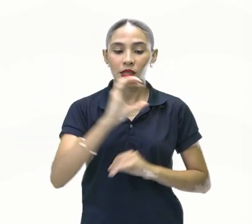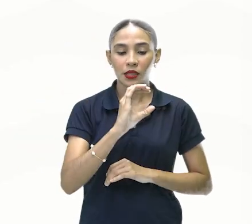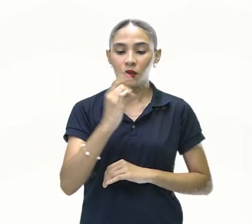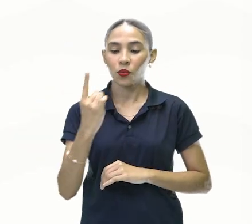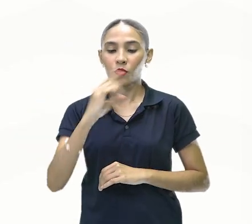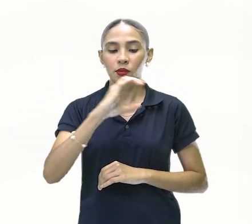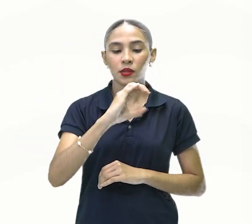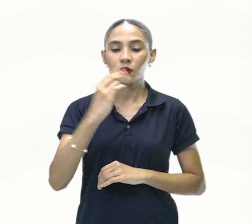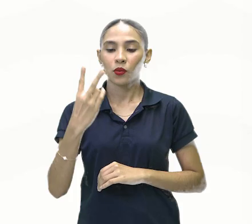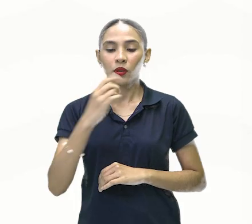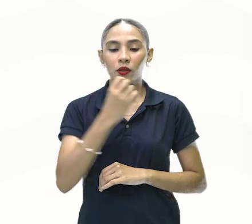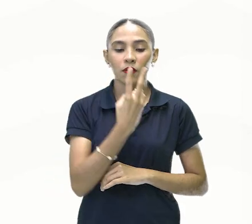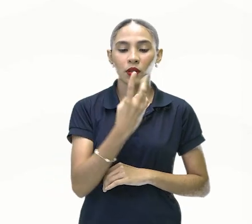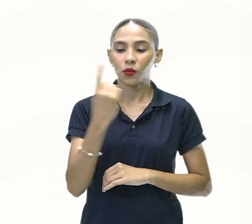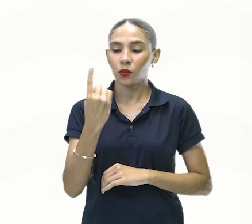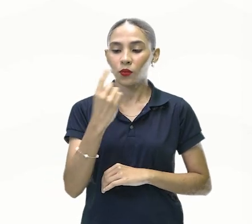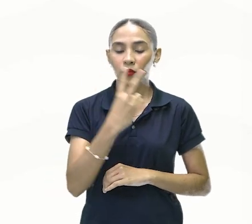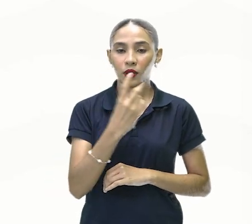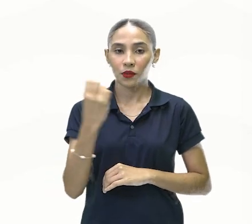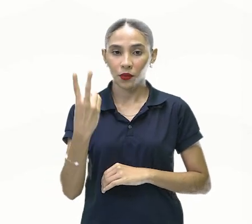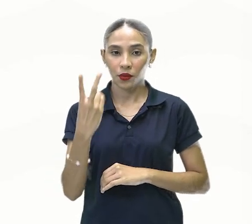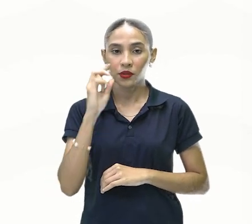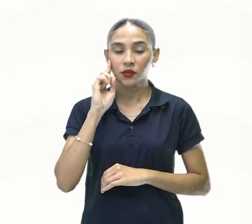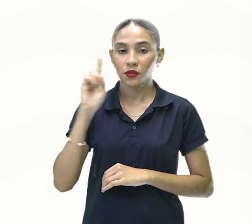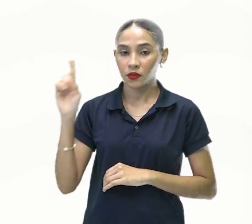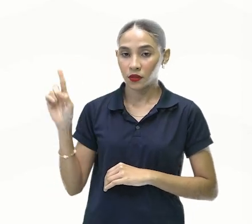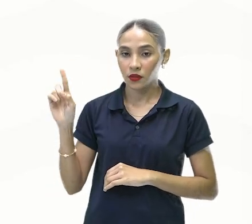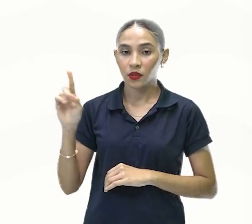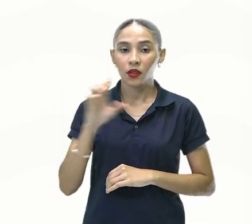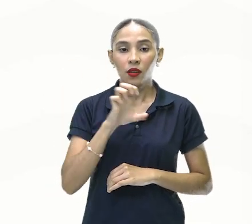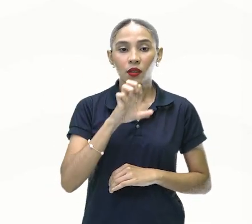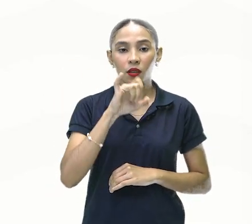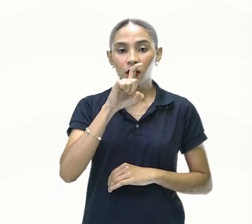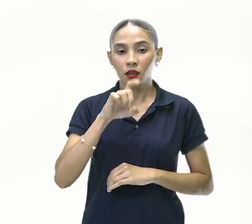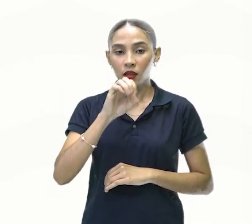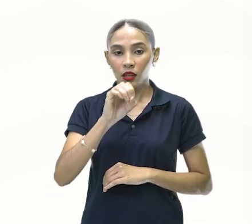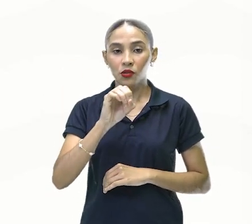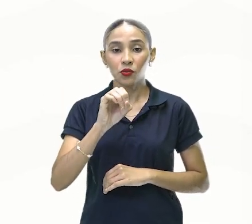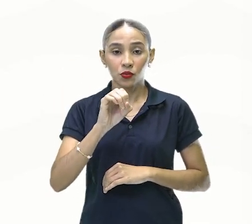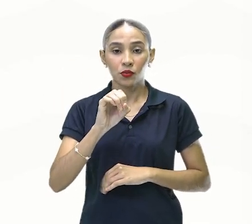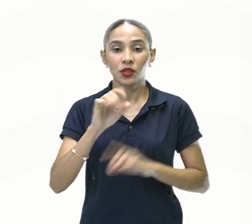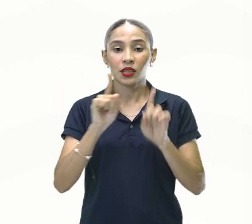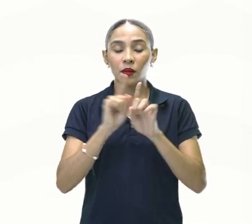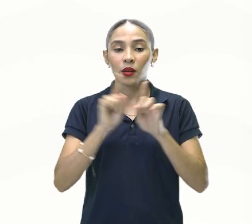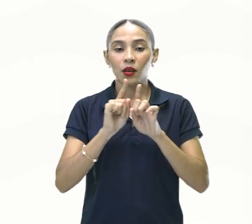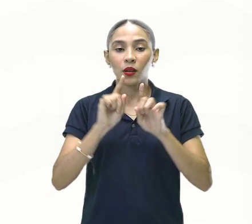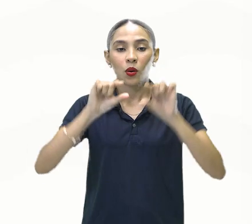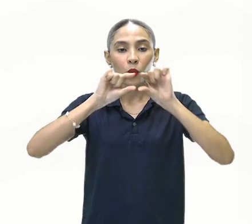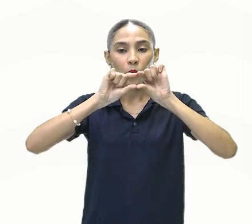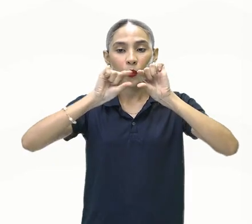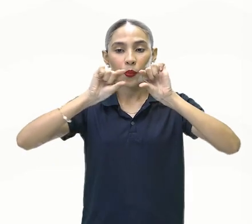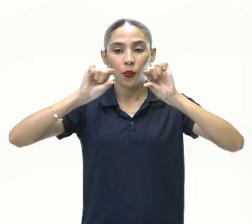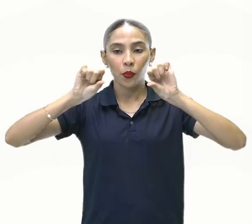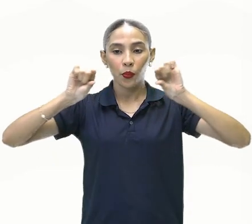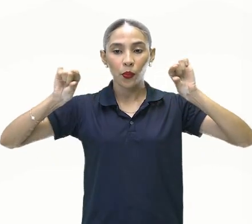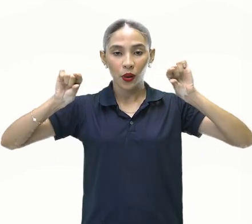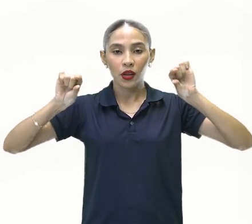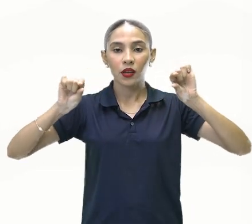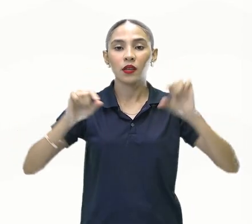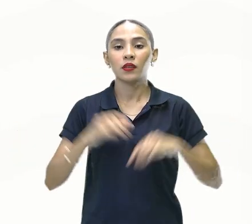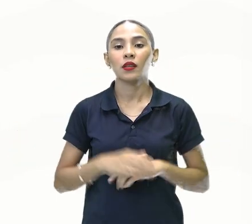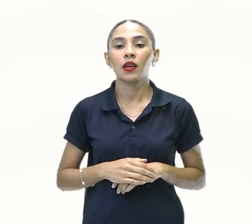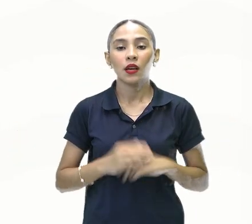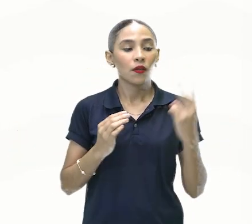contém o C1, o C2, o V1 e o V2, é o eixo principal. A espessura da lente, né, que é a